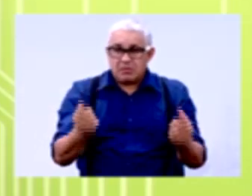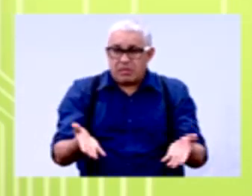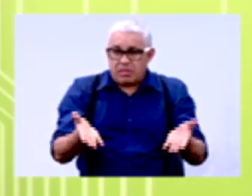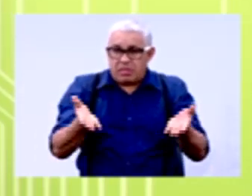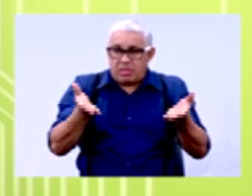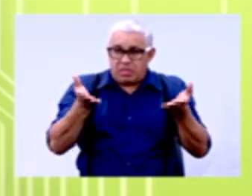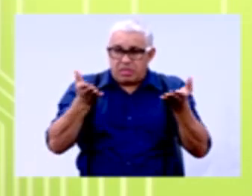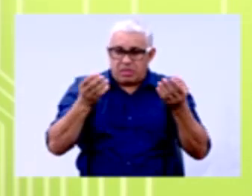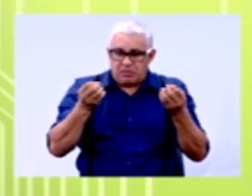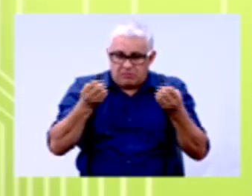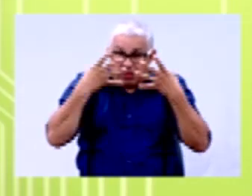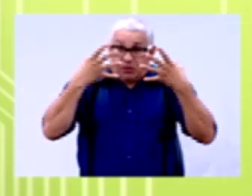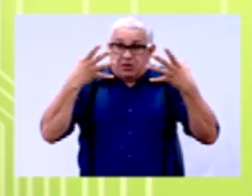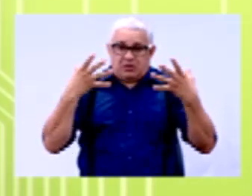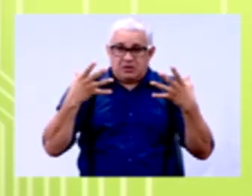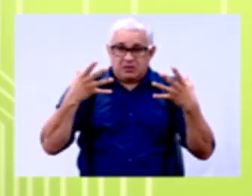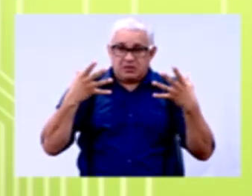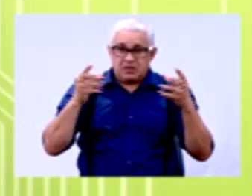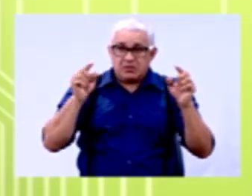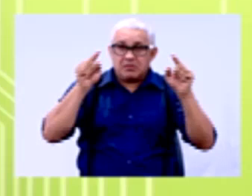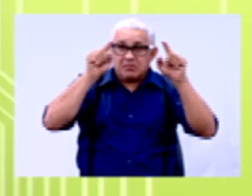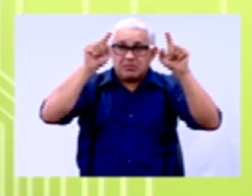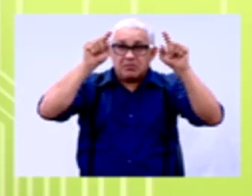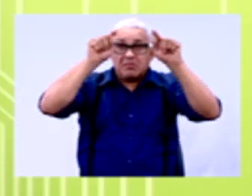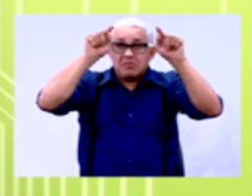então bordas arredondadas, cantos